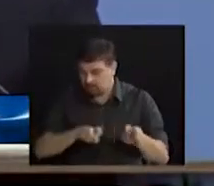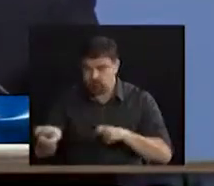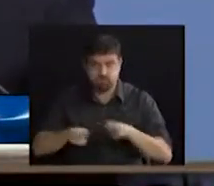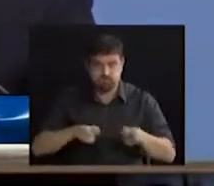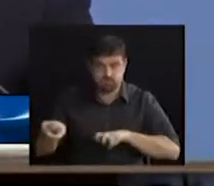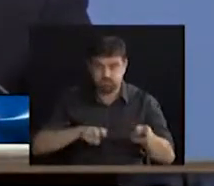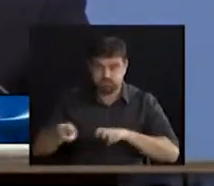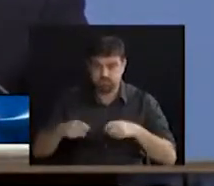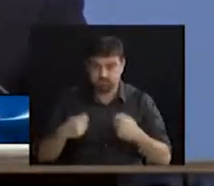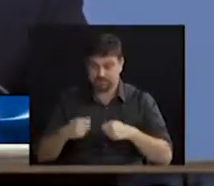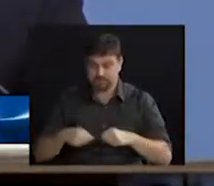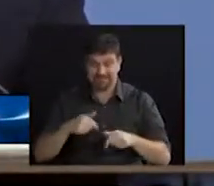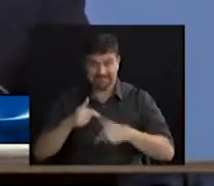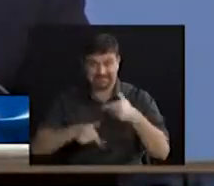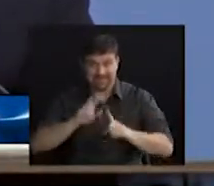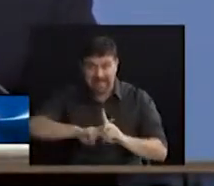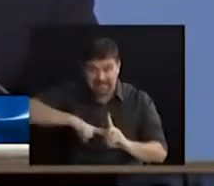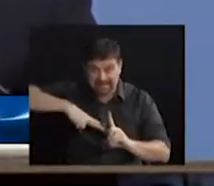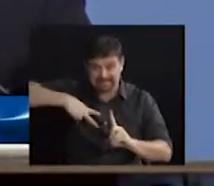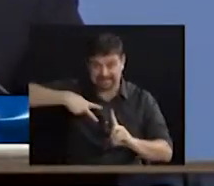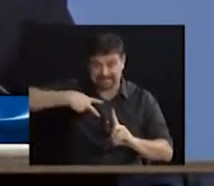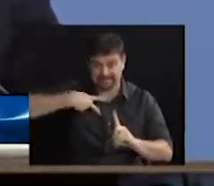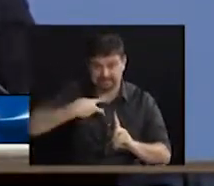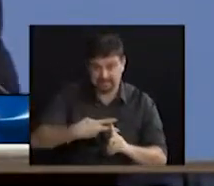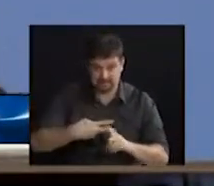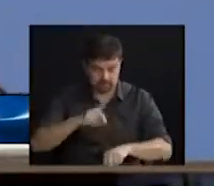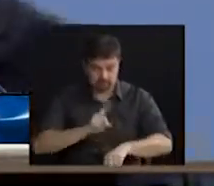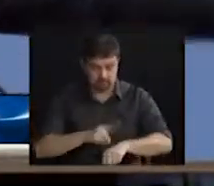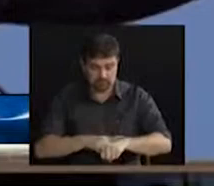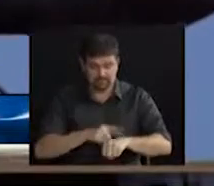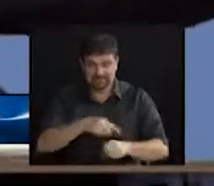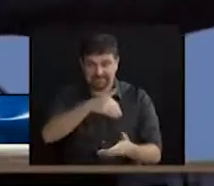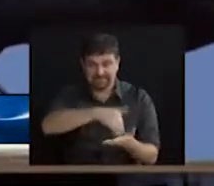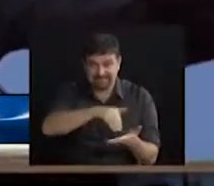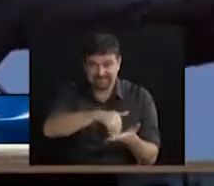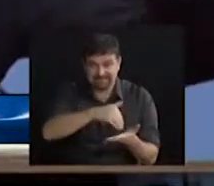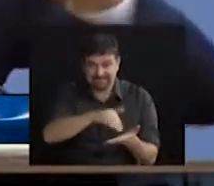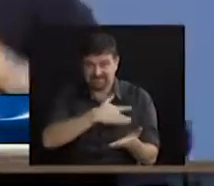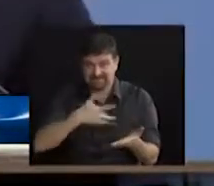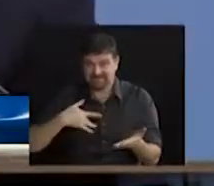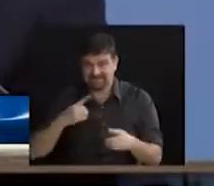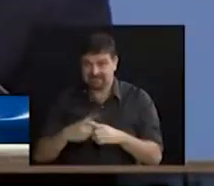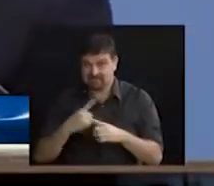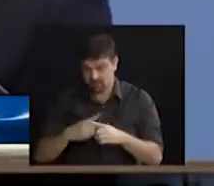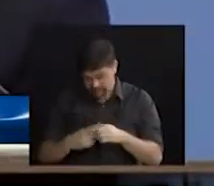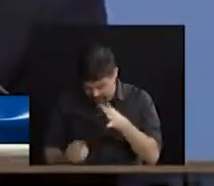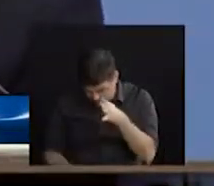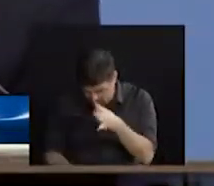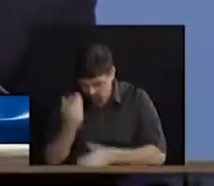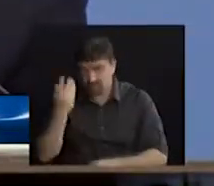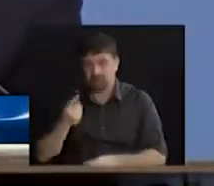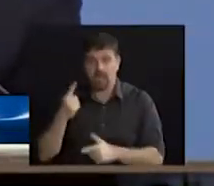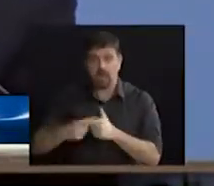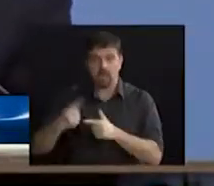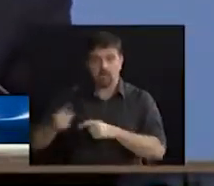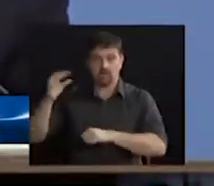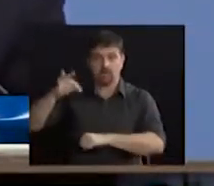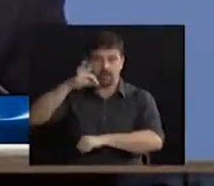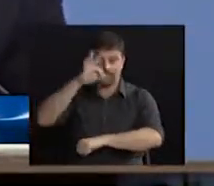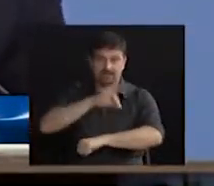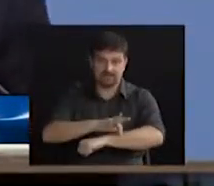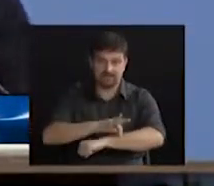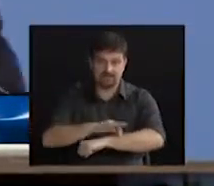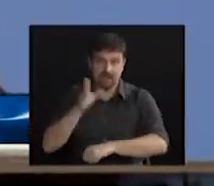tem que prestar serviço em dobro do horário na Secretaria de Saúde, porque a gente vive outra epidemia de dengue. Cortar